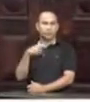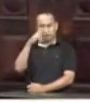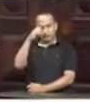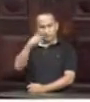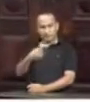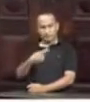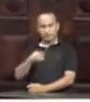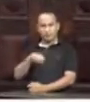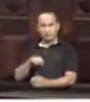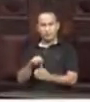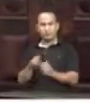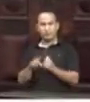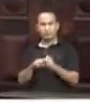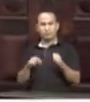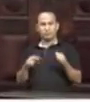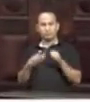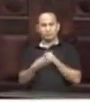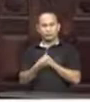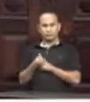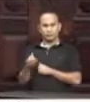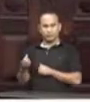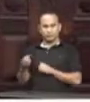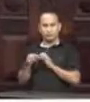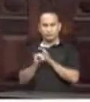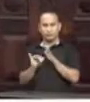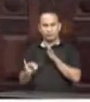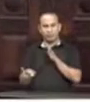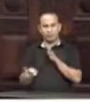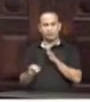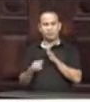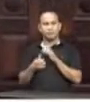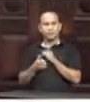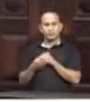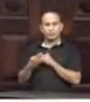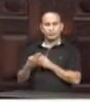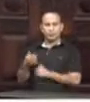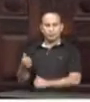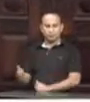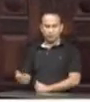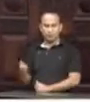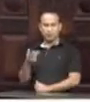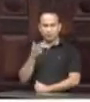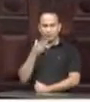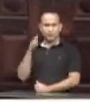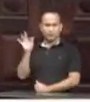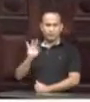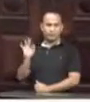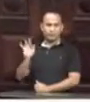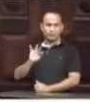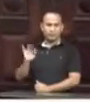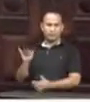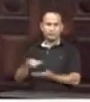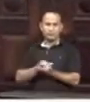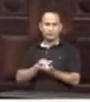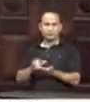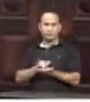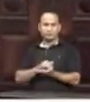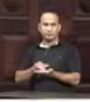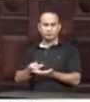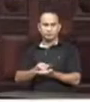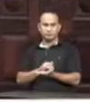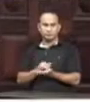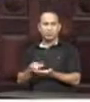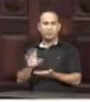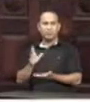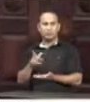determina o artigo 36 da Lei Complementar número 141. E em fevereiro, o secretário já se comprometeu a